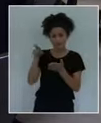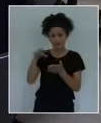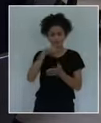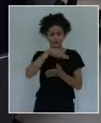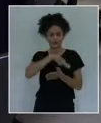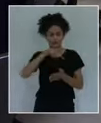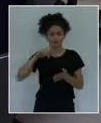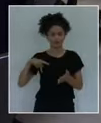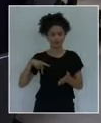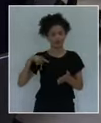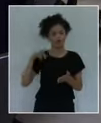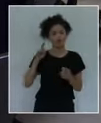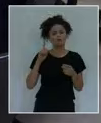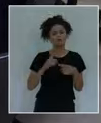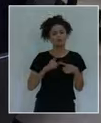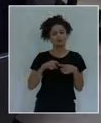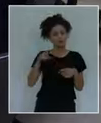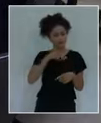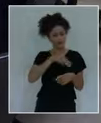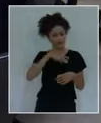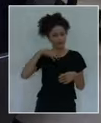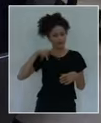adoção das medidas cabíveis.